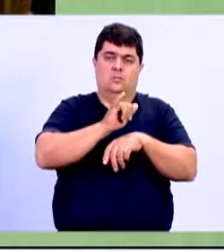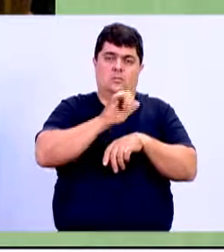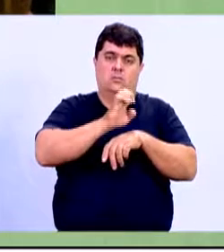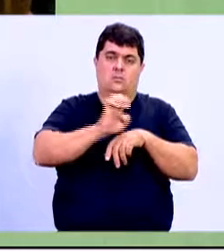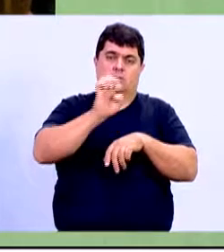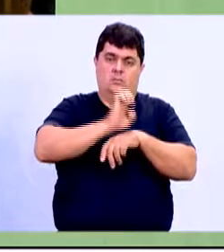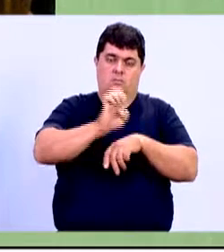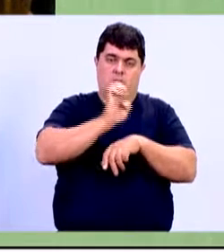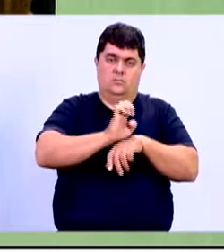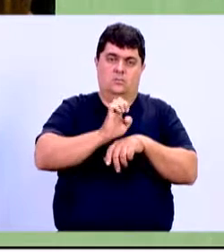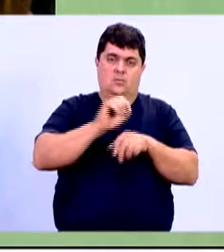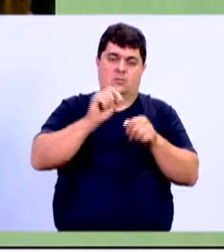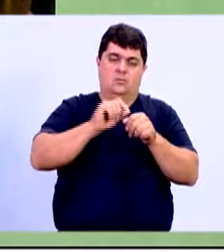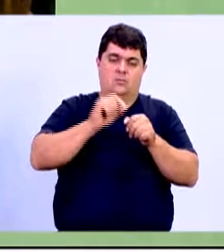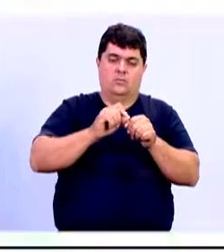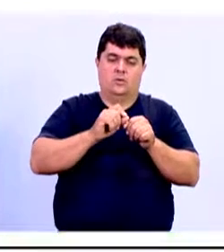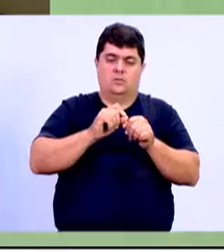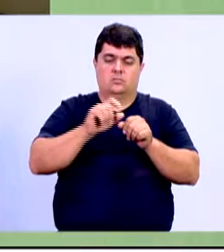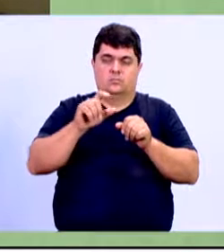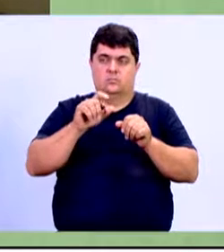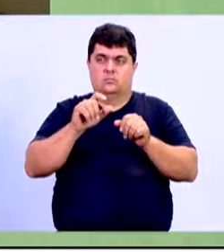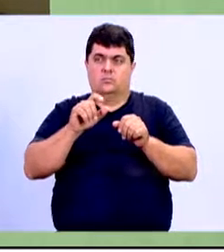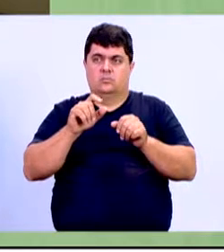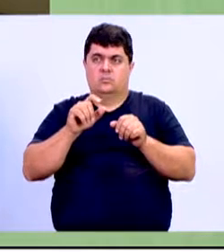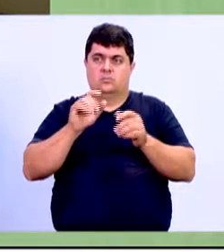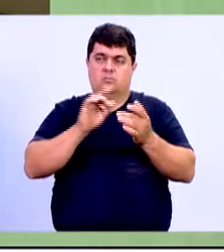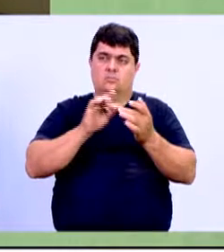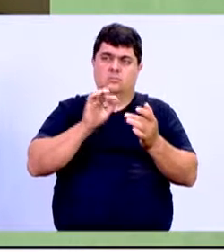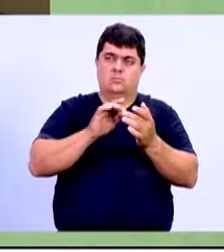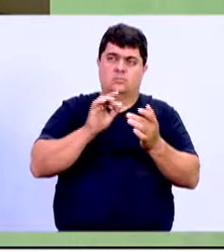a filtragem destes